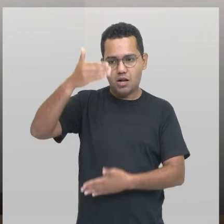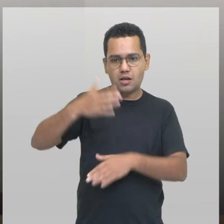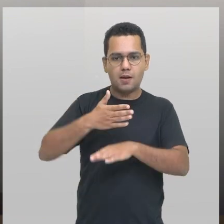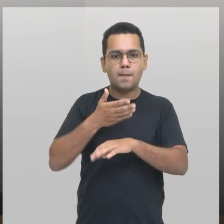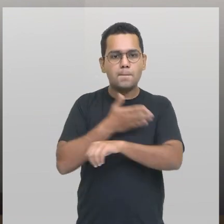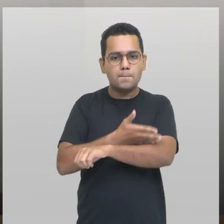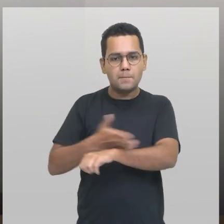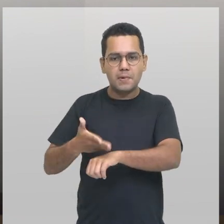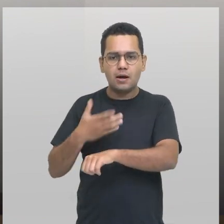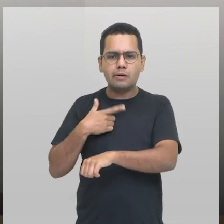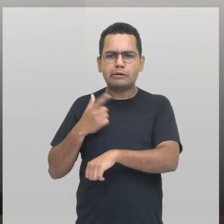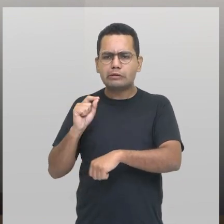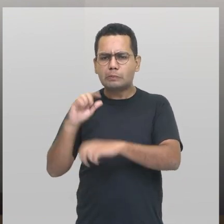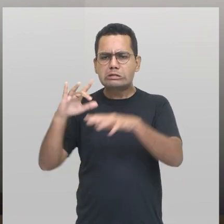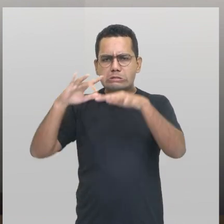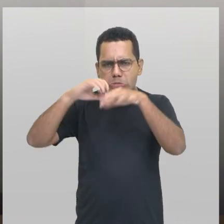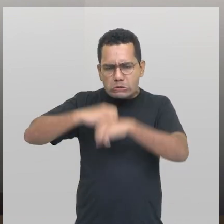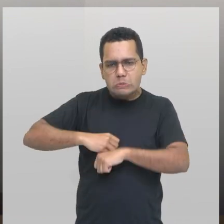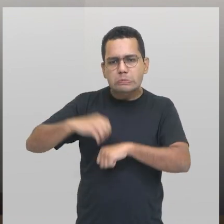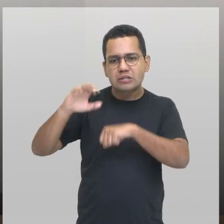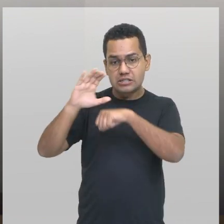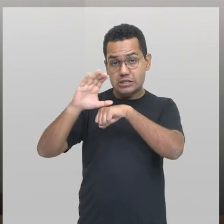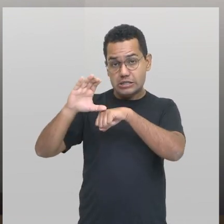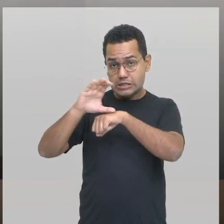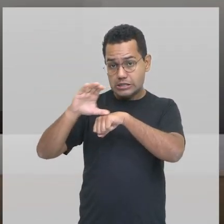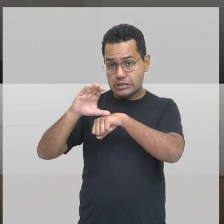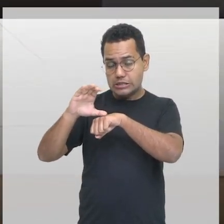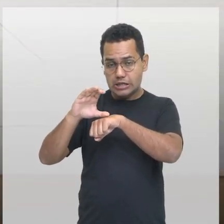sombras, né, cinza. Trata também de uma obra